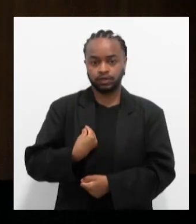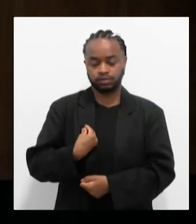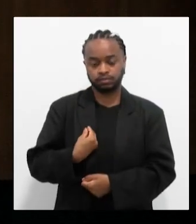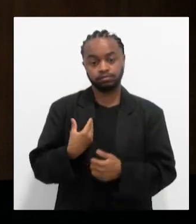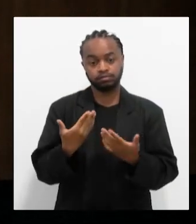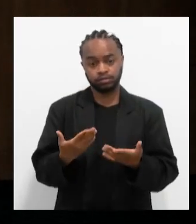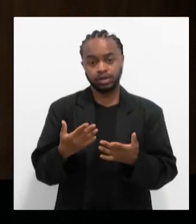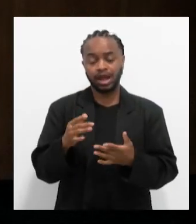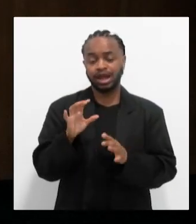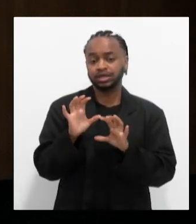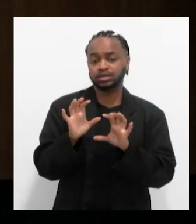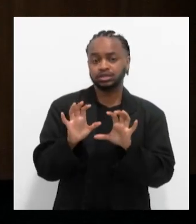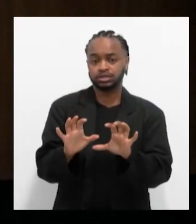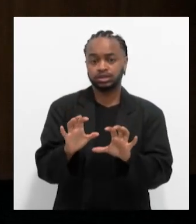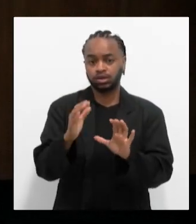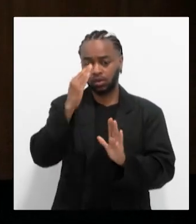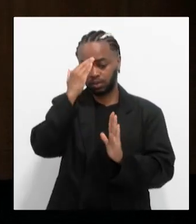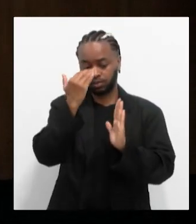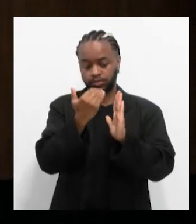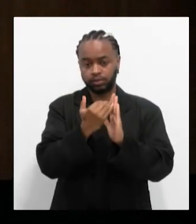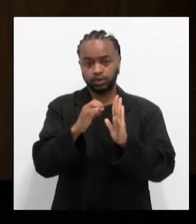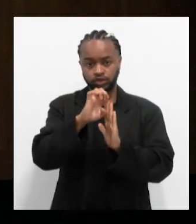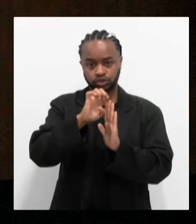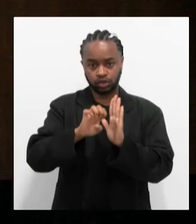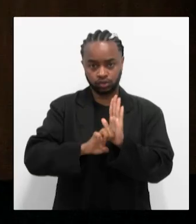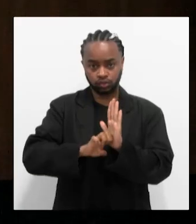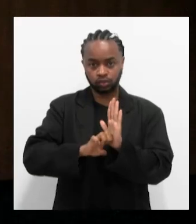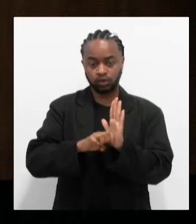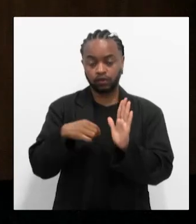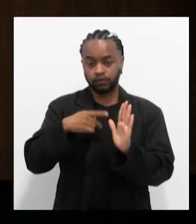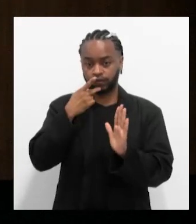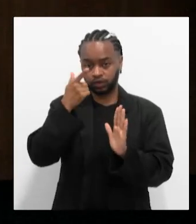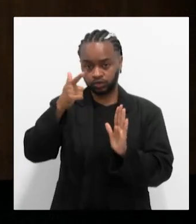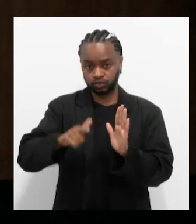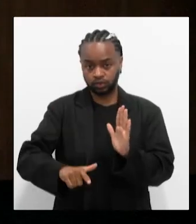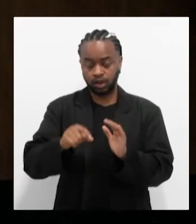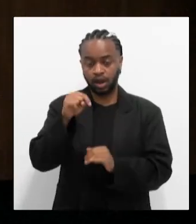assim, fazendo cumprir esse estatuto, que eu repito,